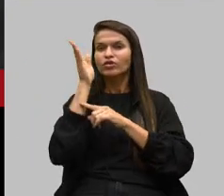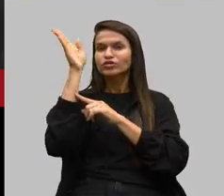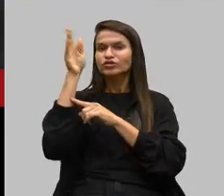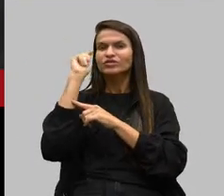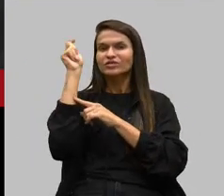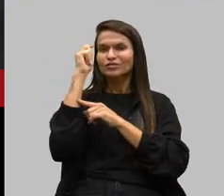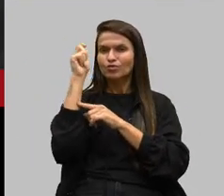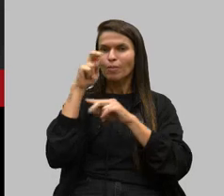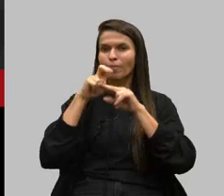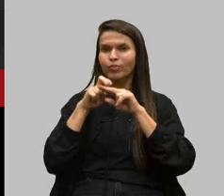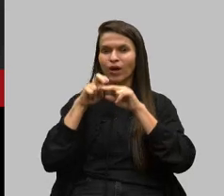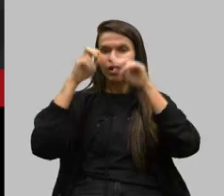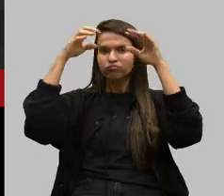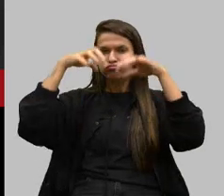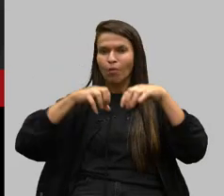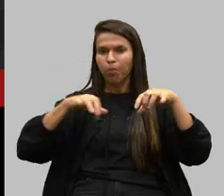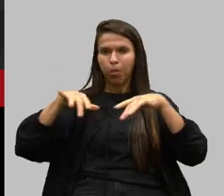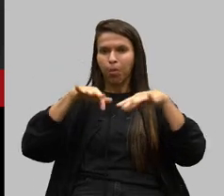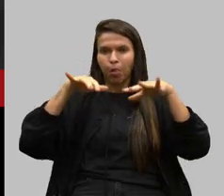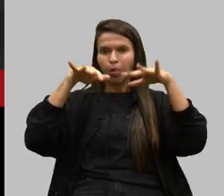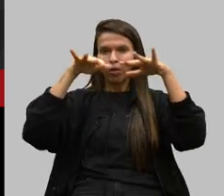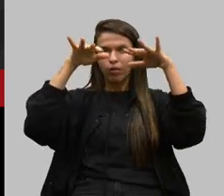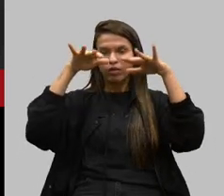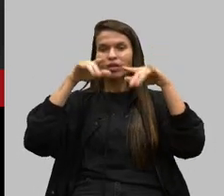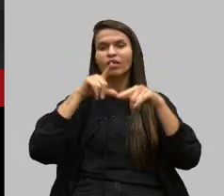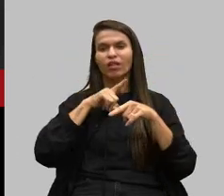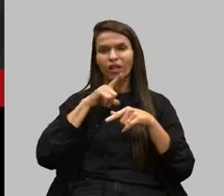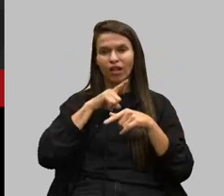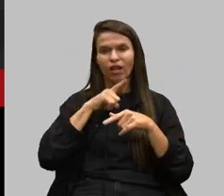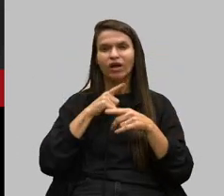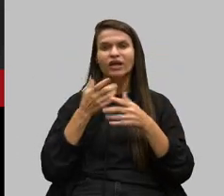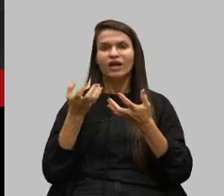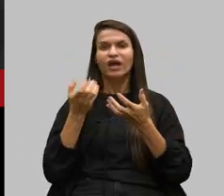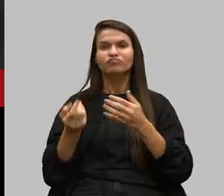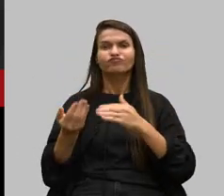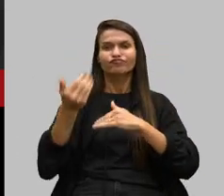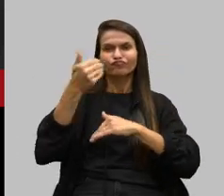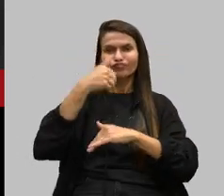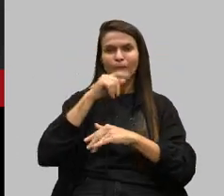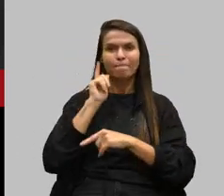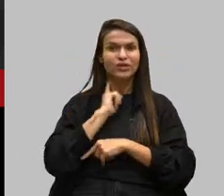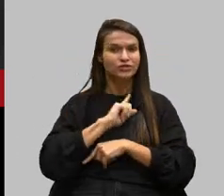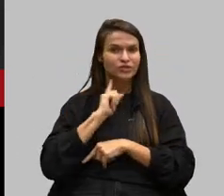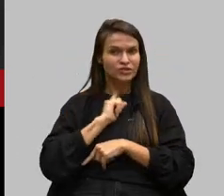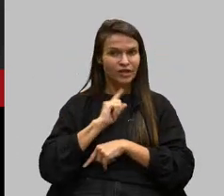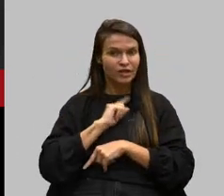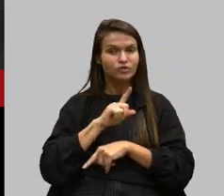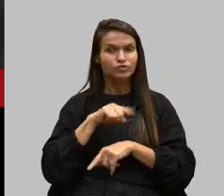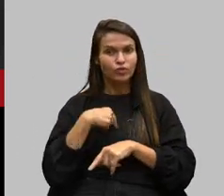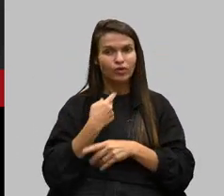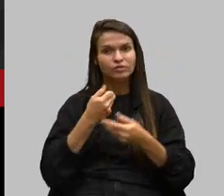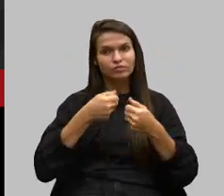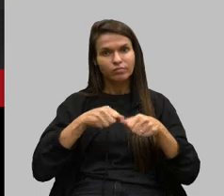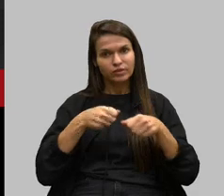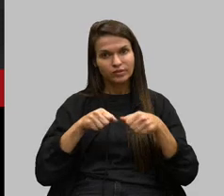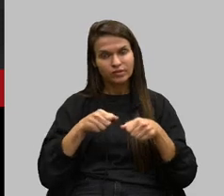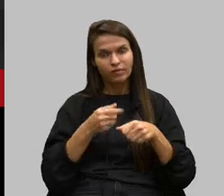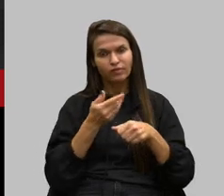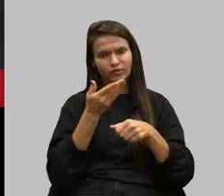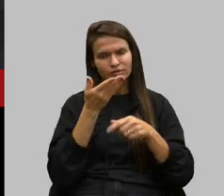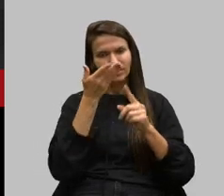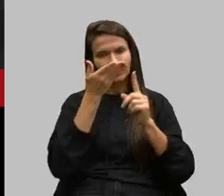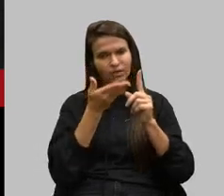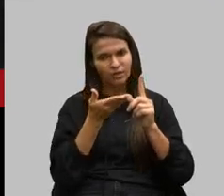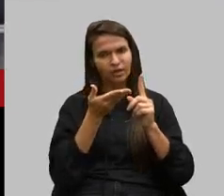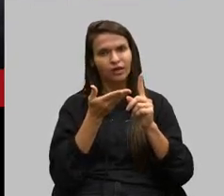enchentes lá eles abortaram essa ideia estão querendo vir para Minas Gerais então nós precisamos você que é